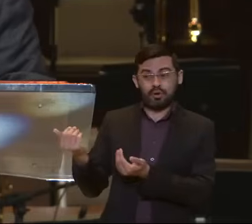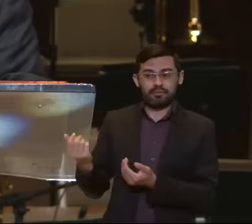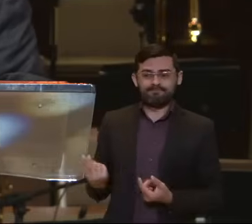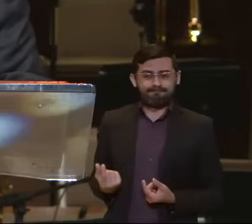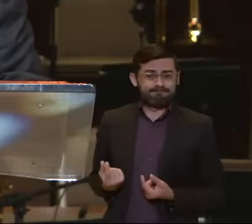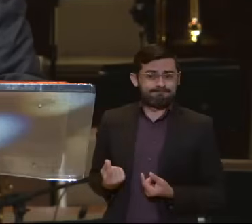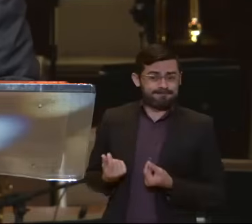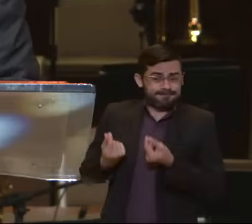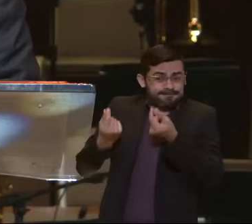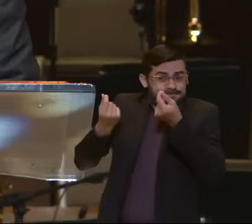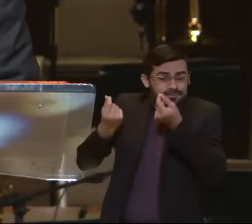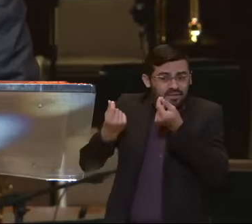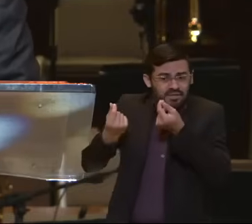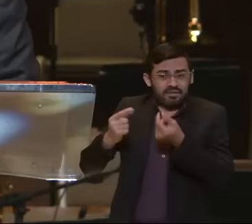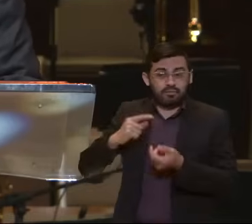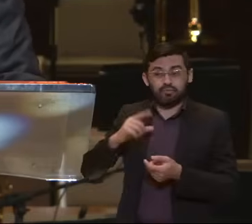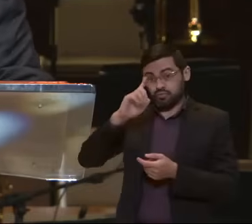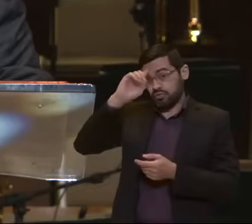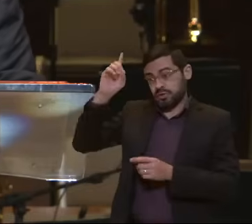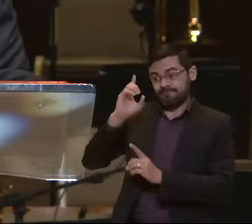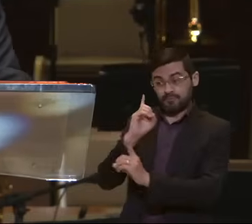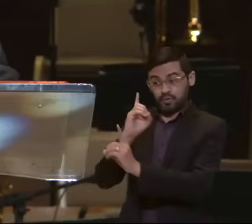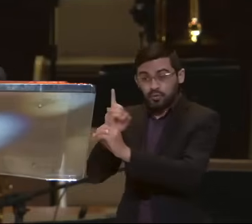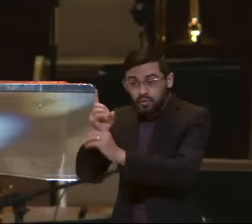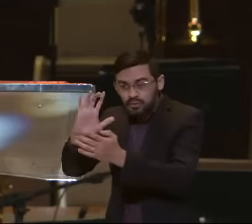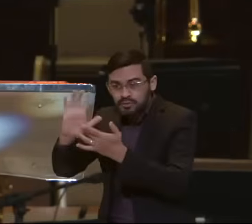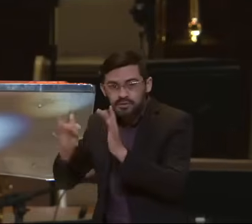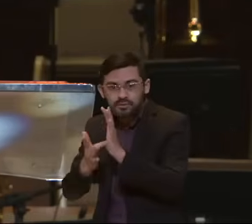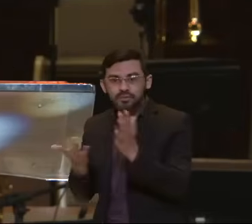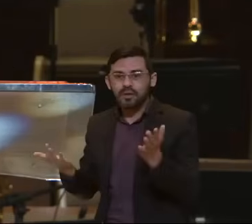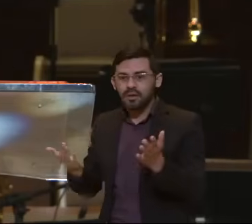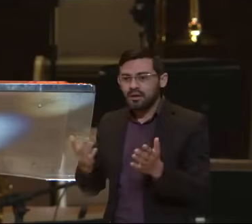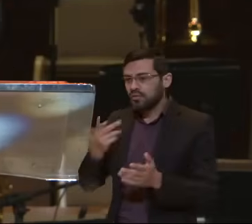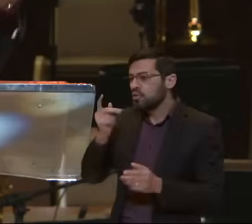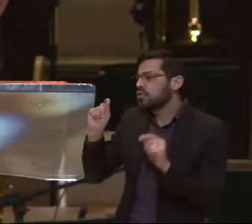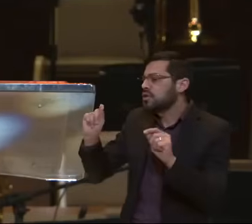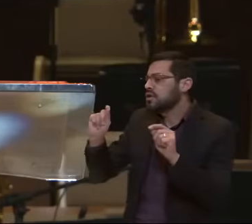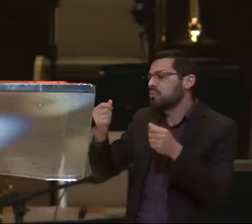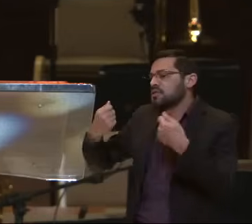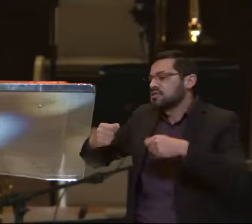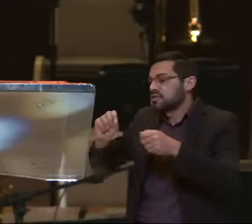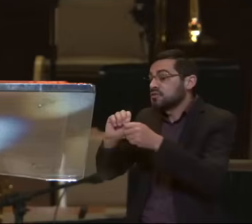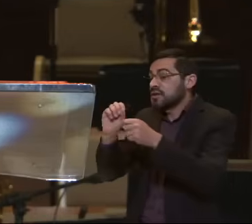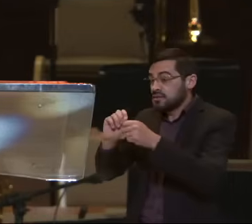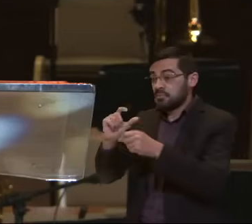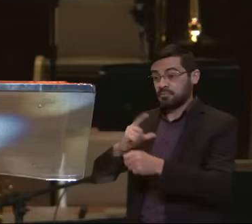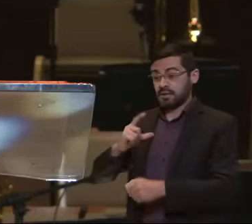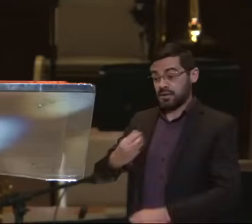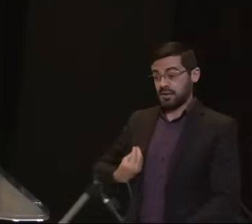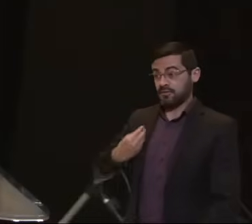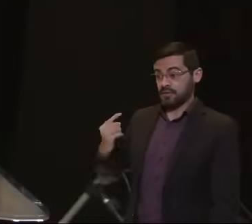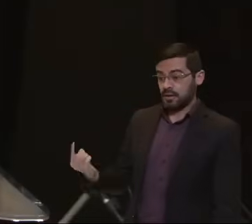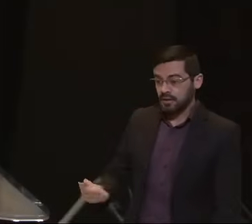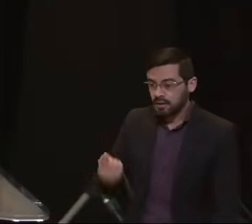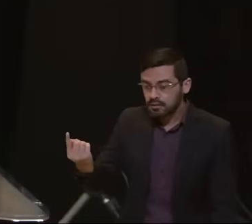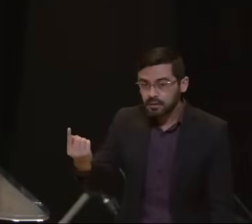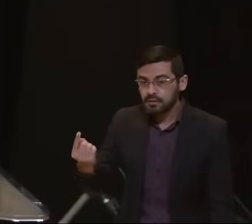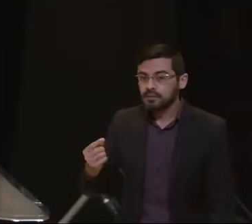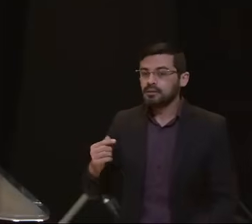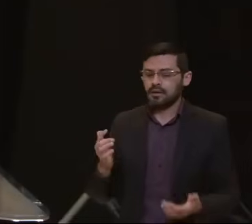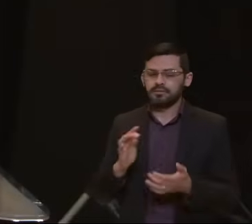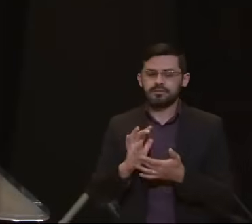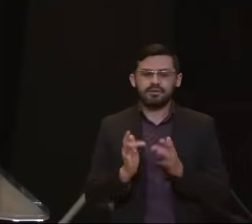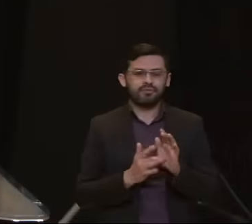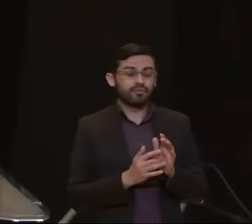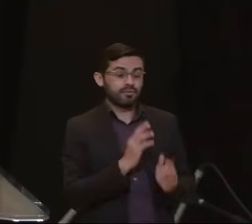rico que, tendo se encontrado com Jesus, né, e disse: que eu preciso fazer para alcançar a vida eterna? E aí